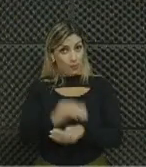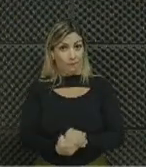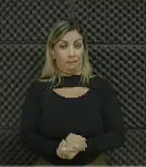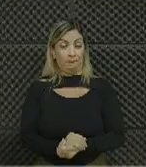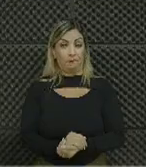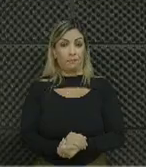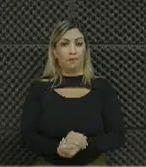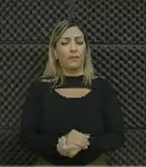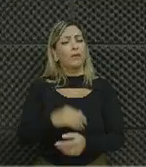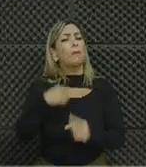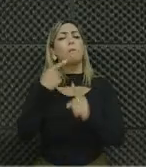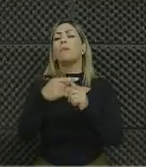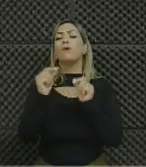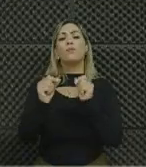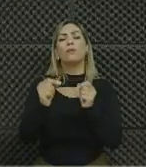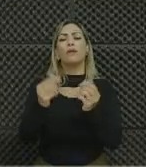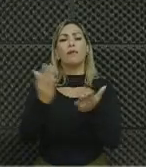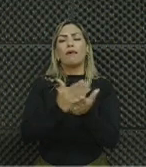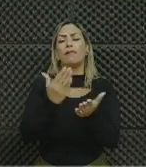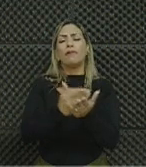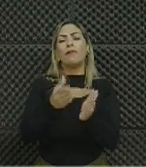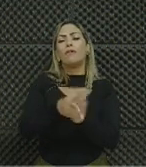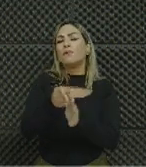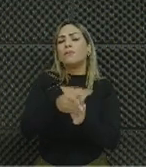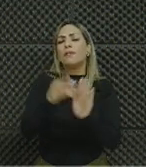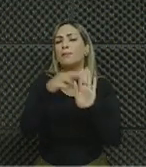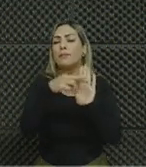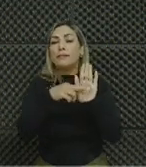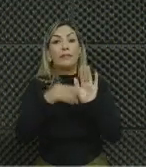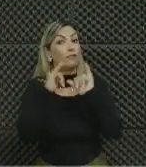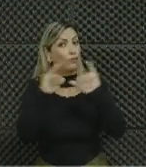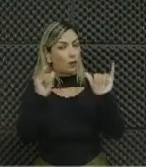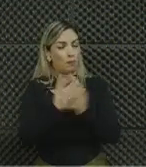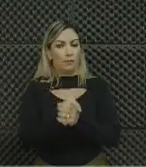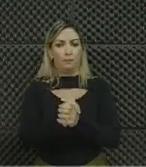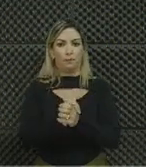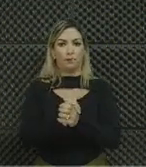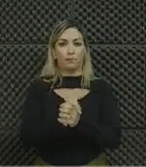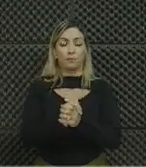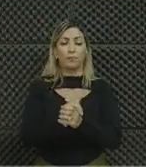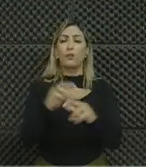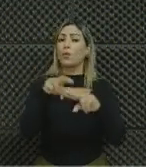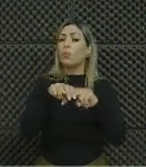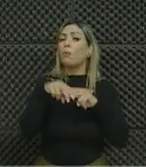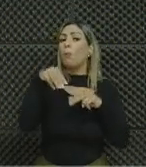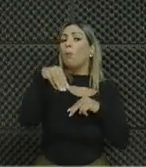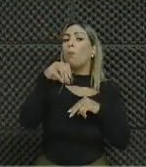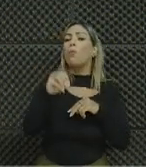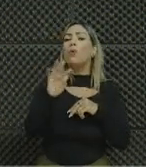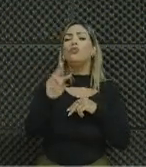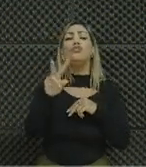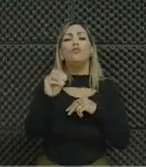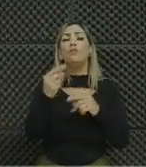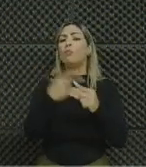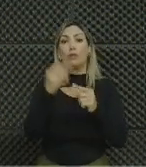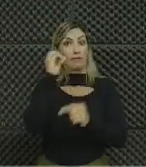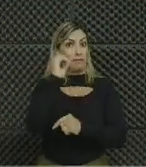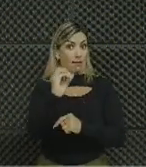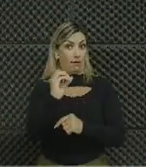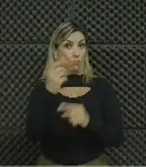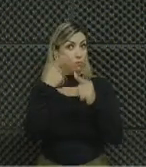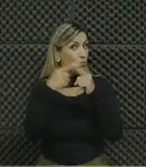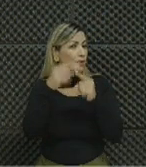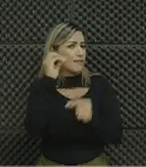nós temos aí que a cartilha traz de informação? A questão dos motivos para zerar a redação. Nós